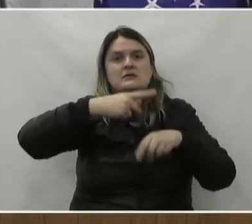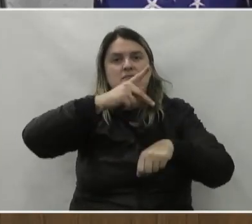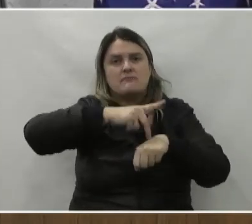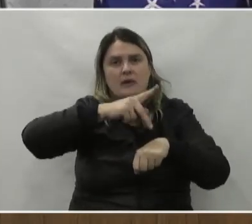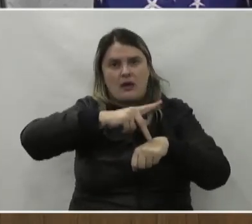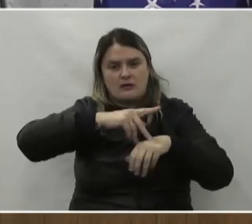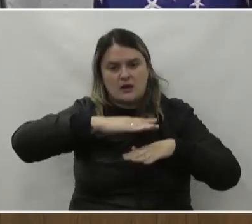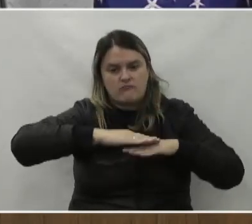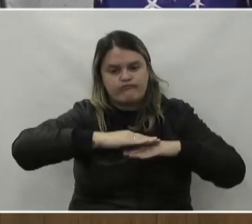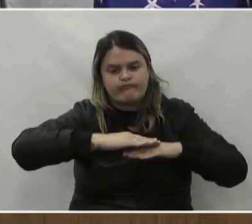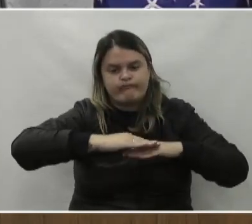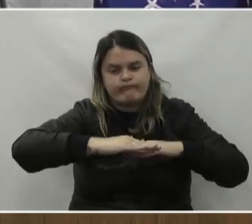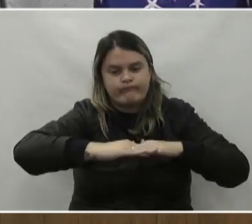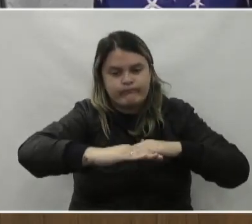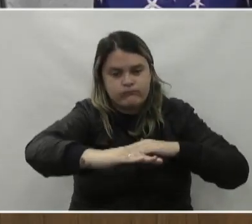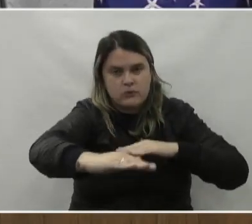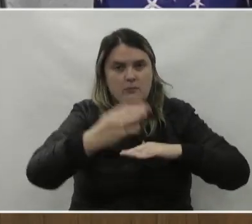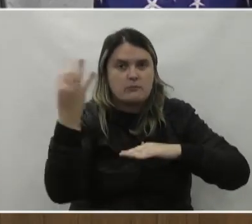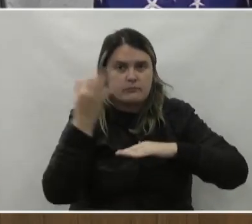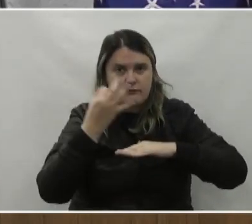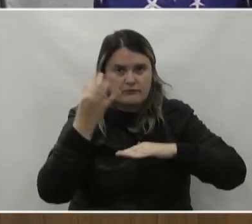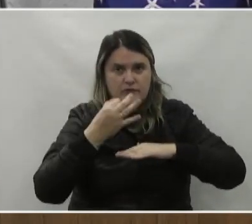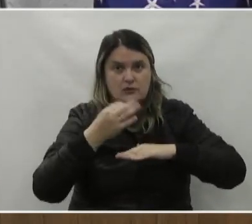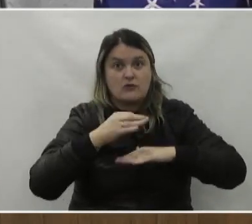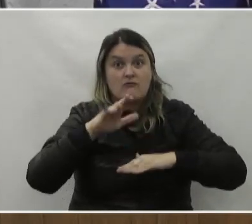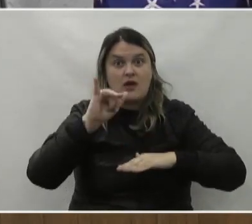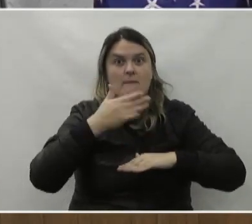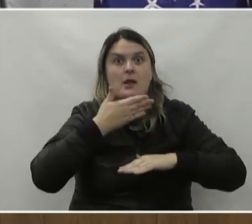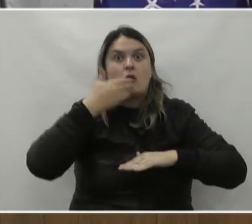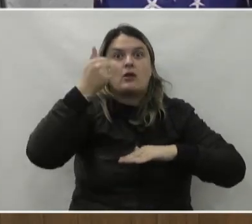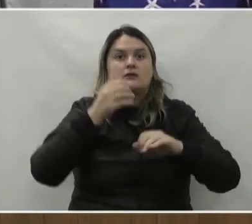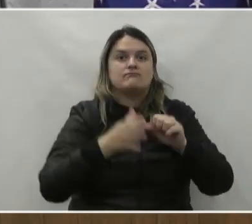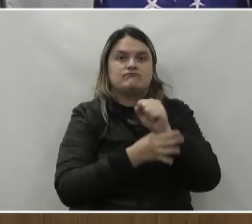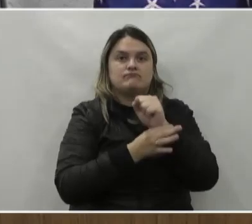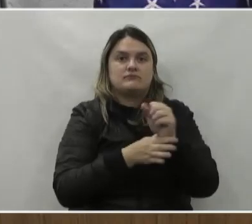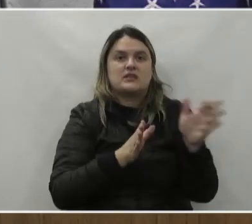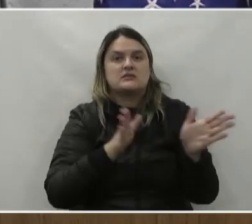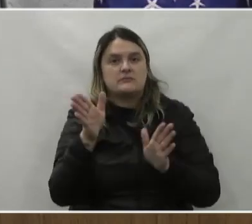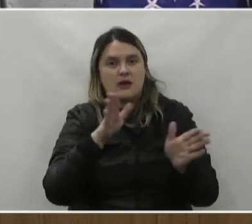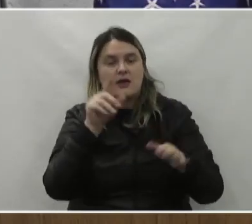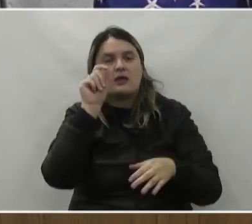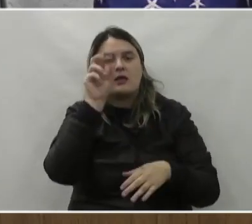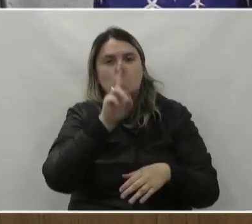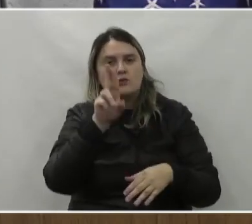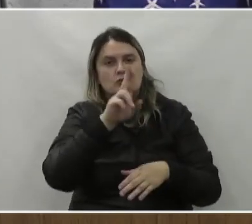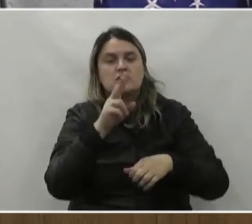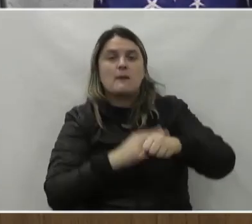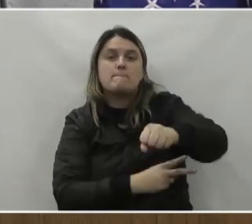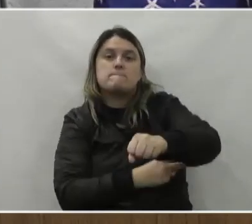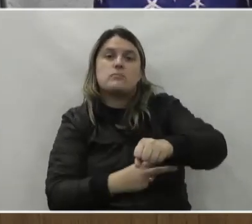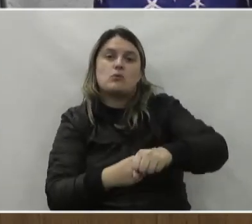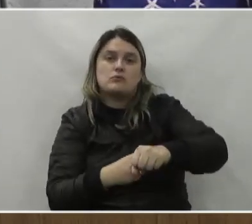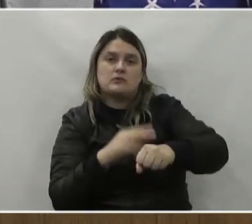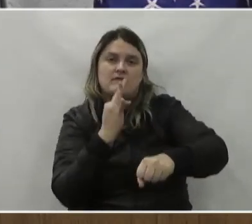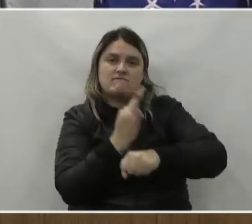material adequado, garantindo mais segurança e acessibilidade para quem utiliza a ponte a pé.